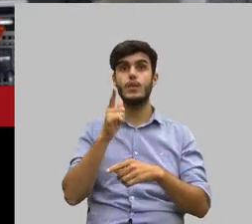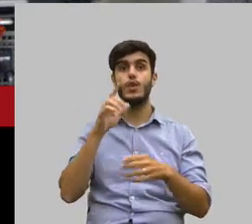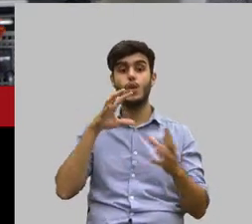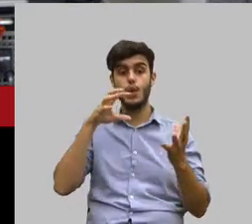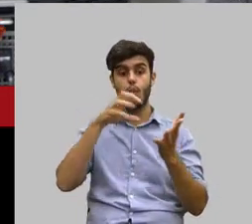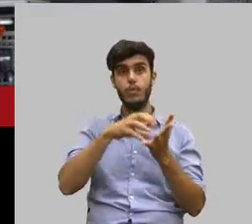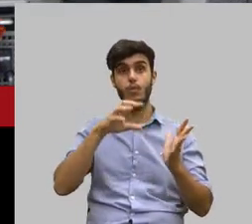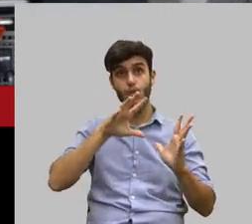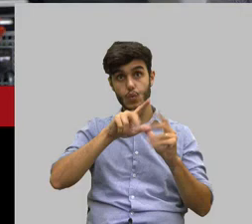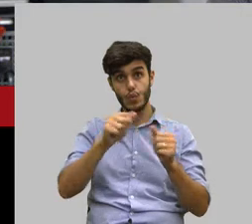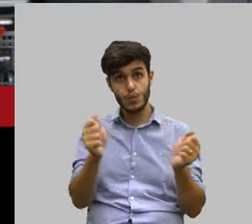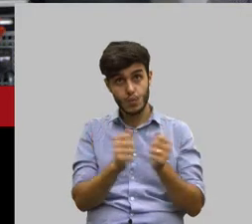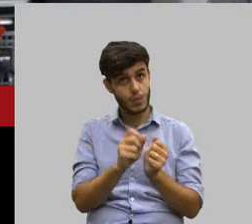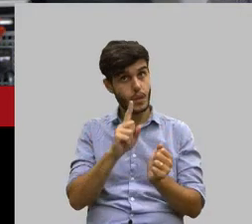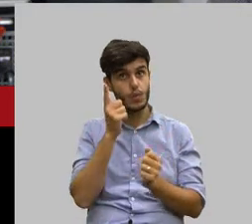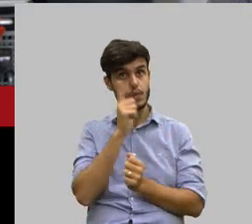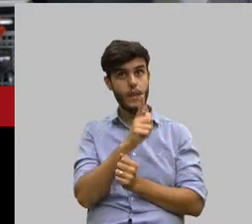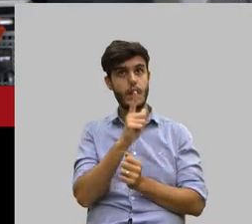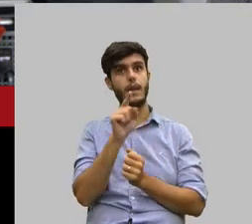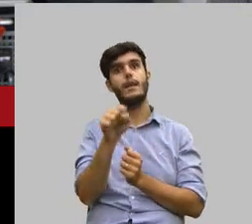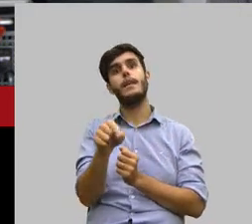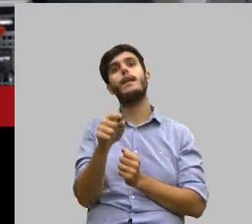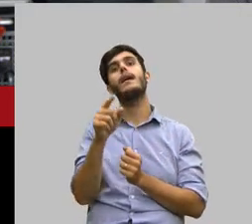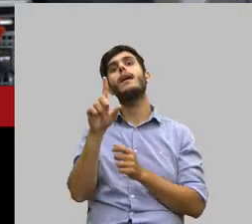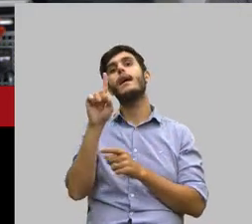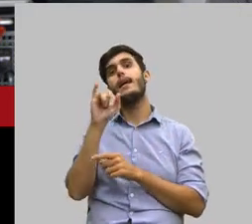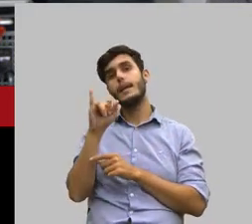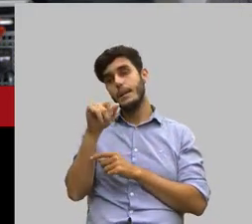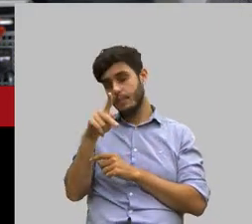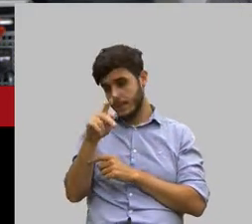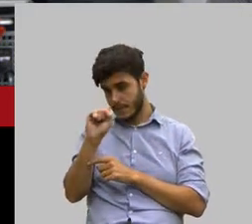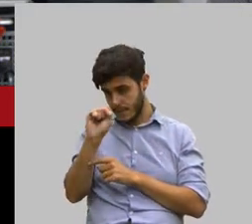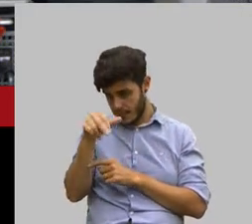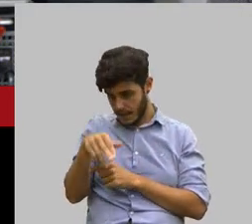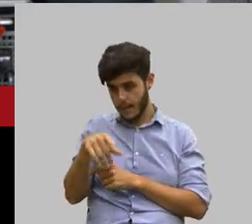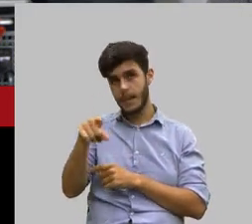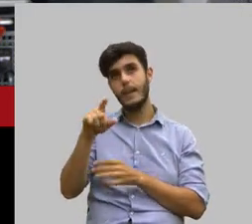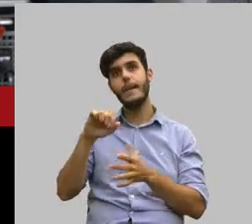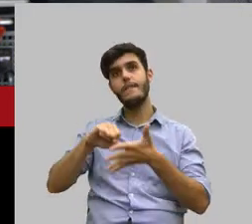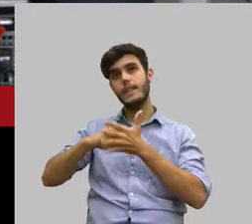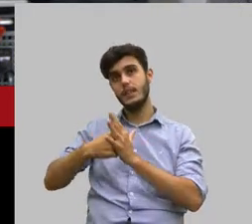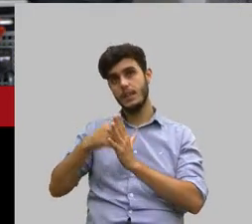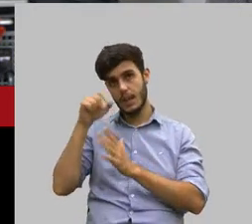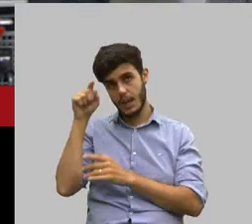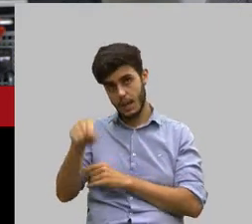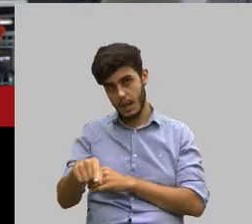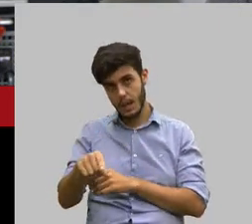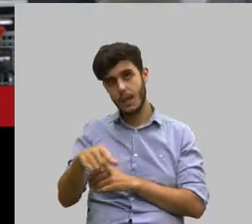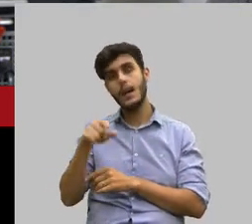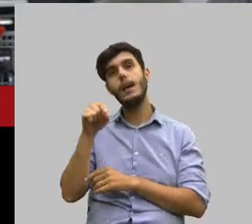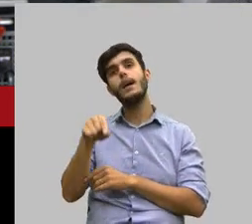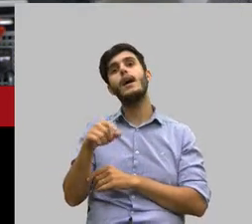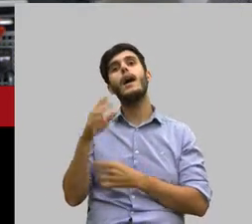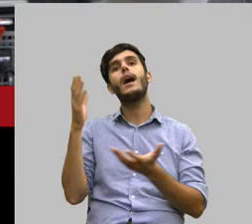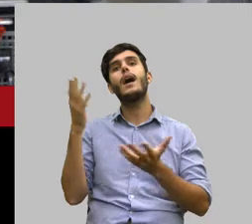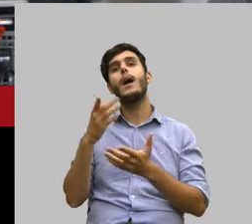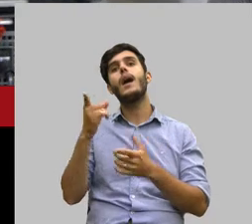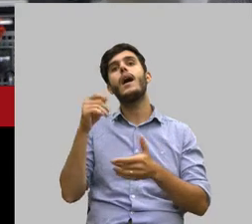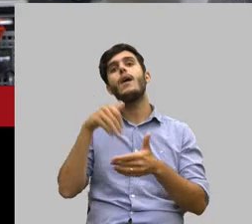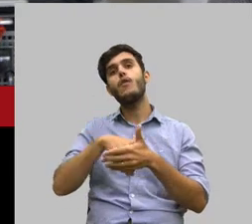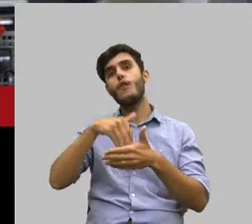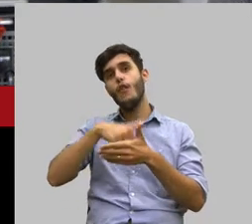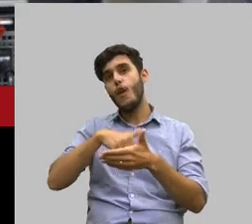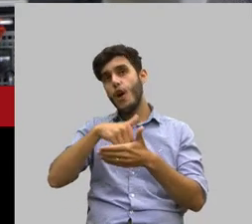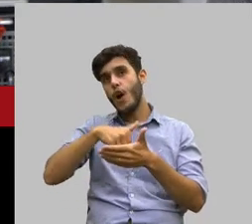tramitar então ele tá apostando no ipseng agora aí viram as eleições depois das eleições